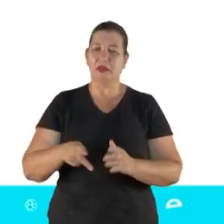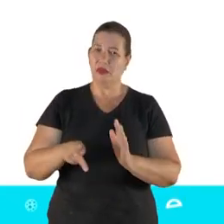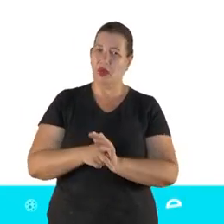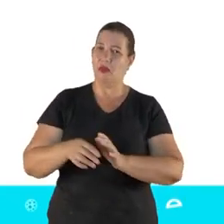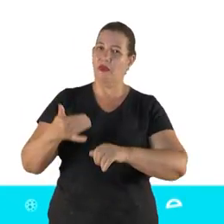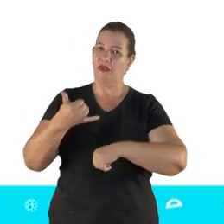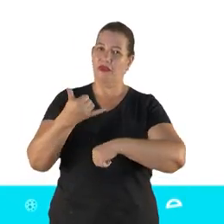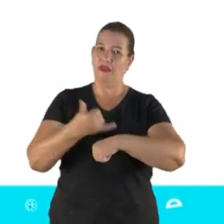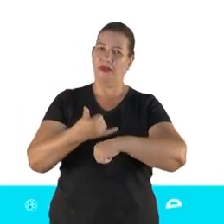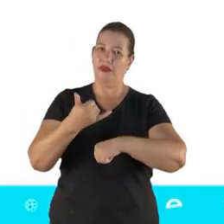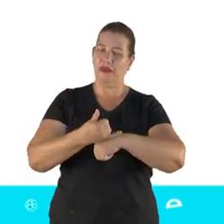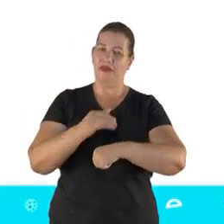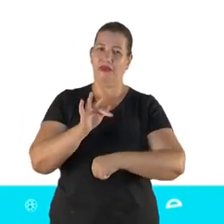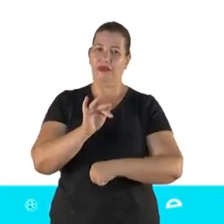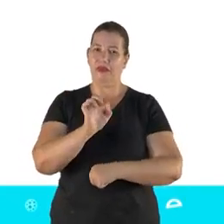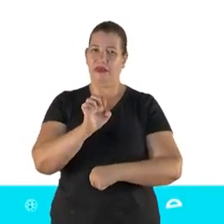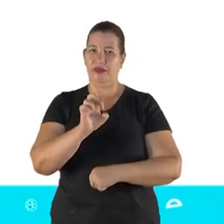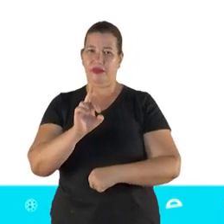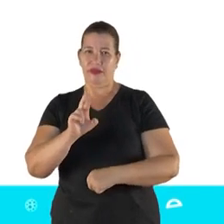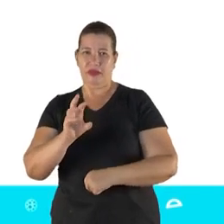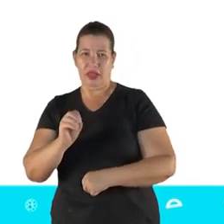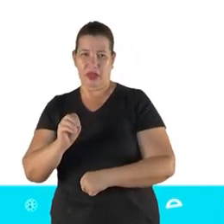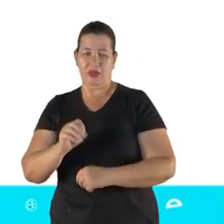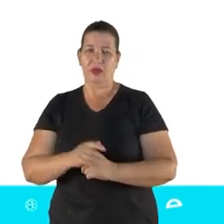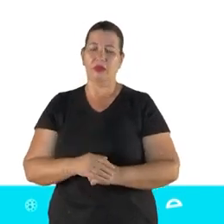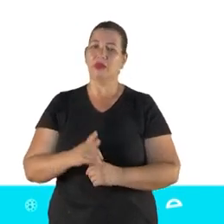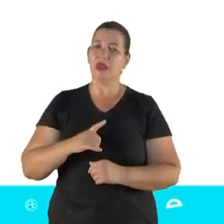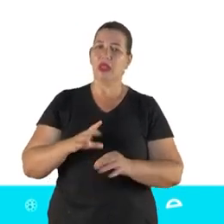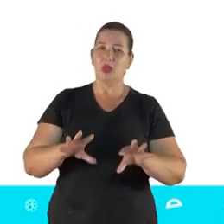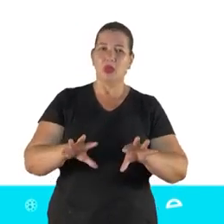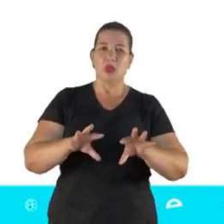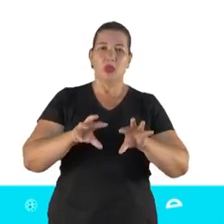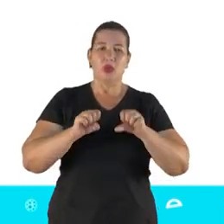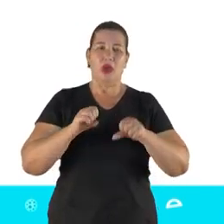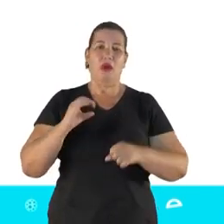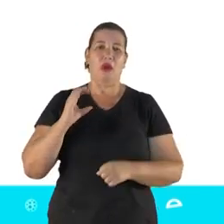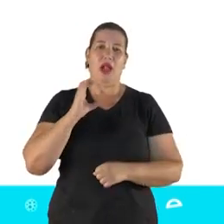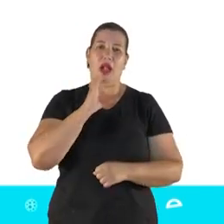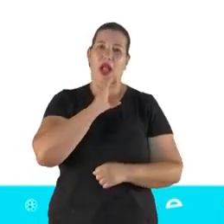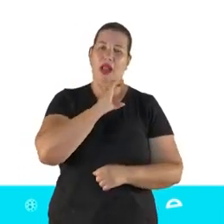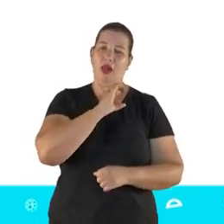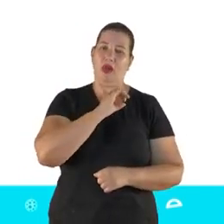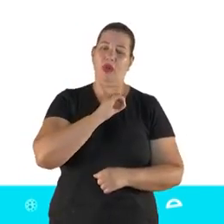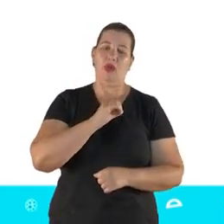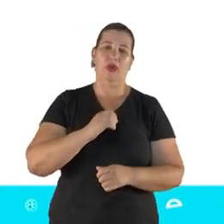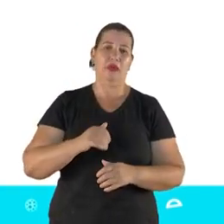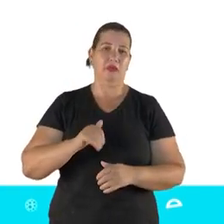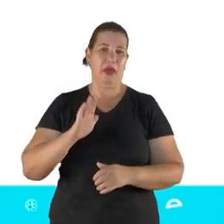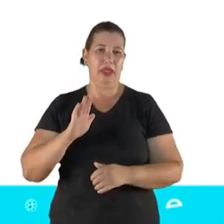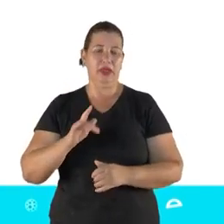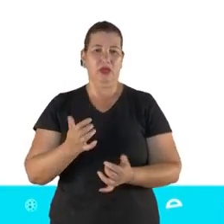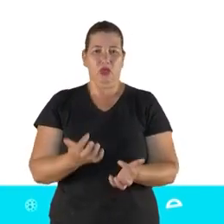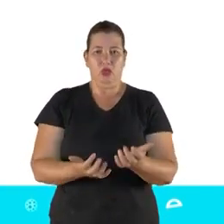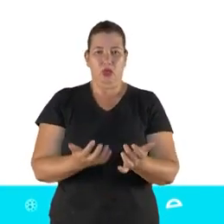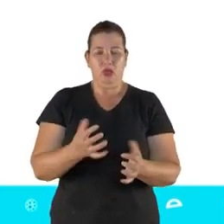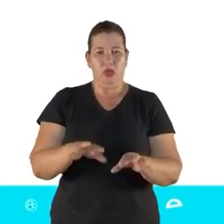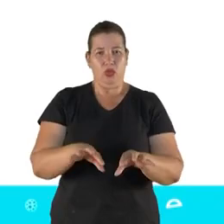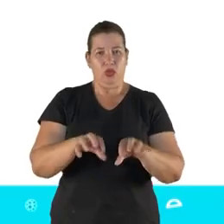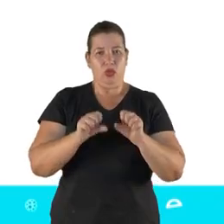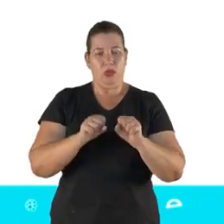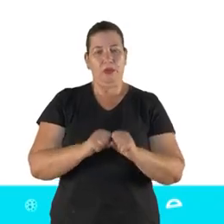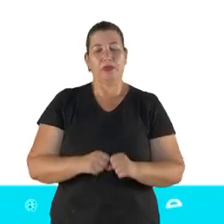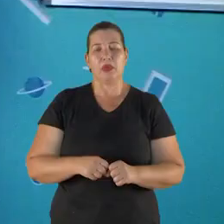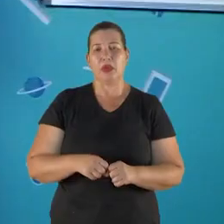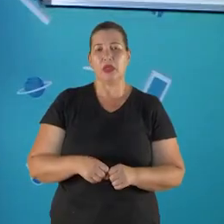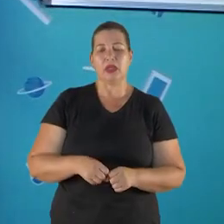cozinhar são feitas de ferro, que é um material que absorve melhor o calor recebido pela chama do